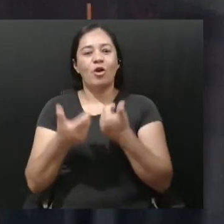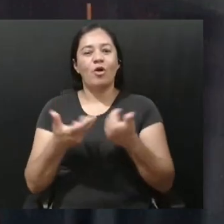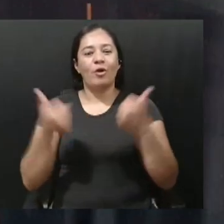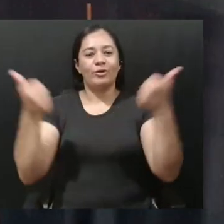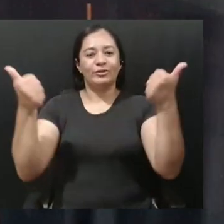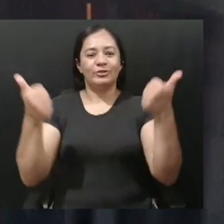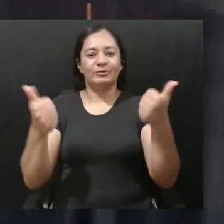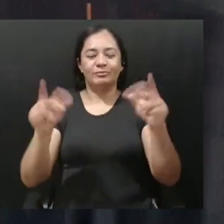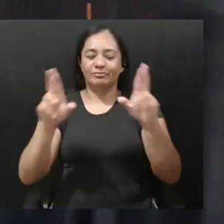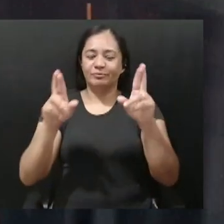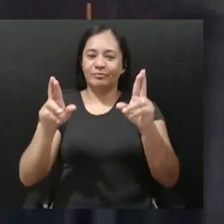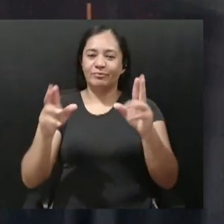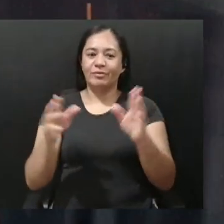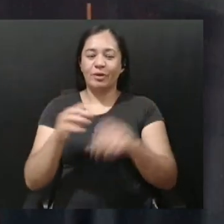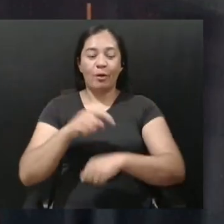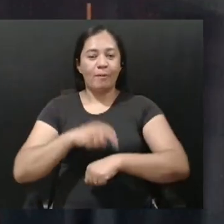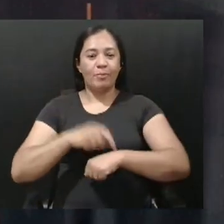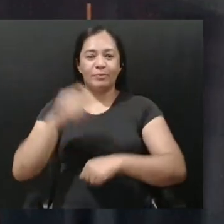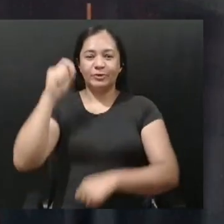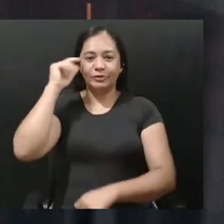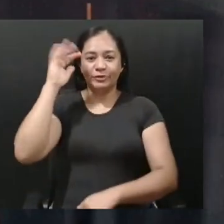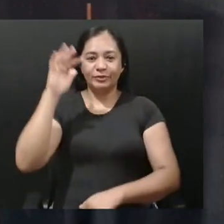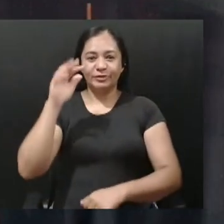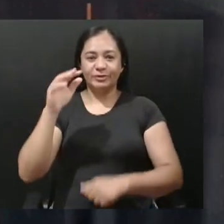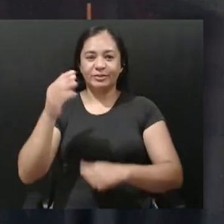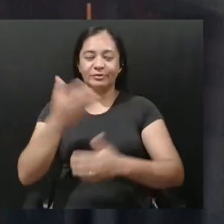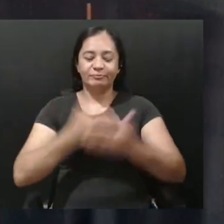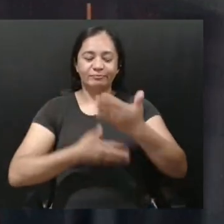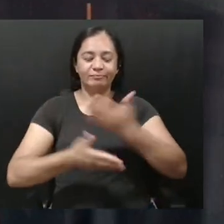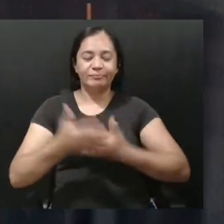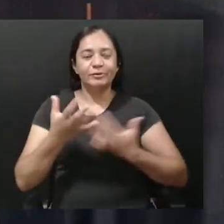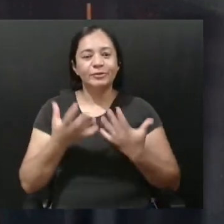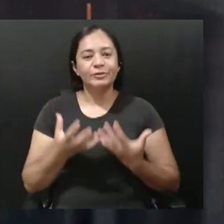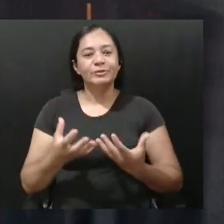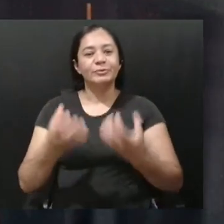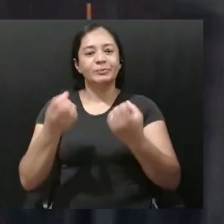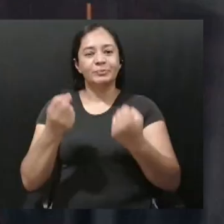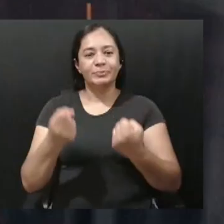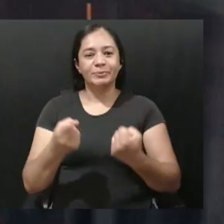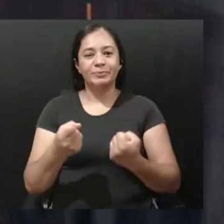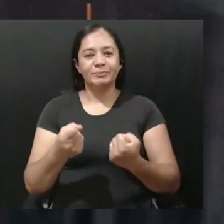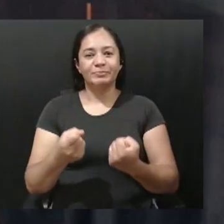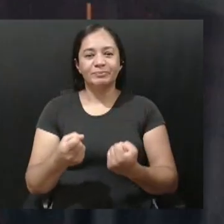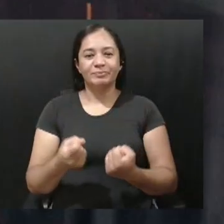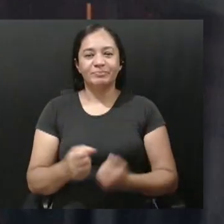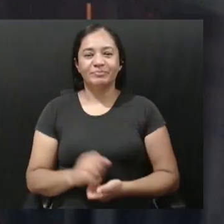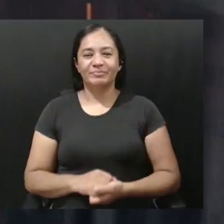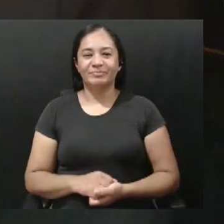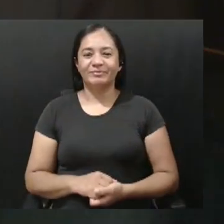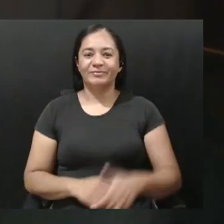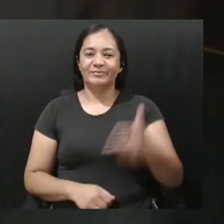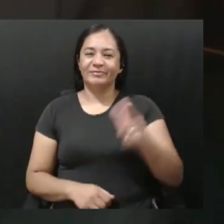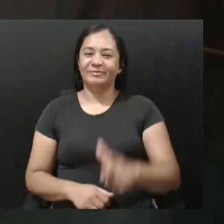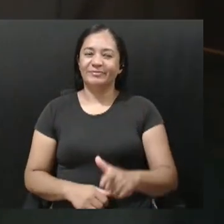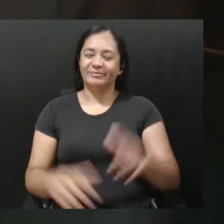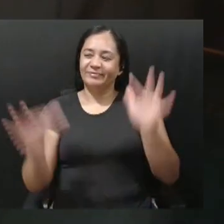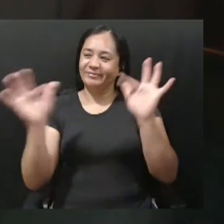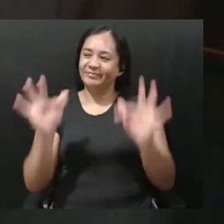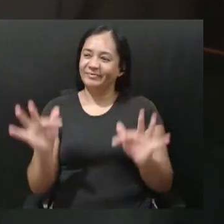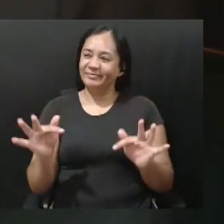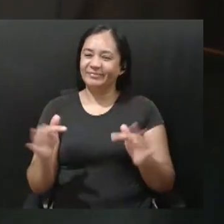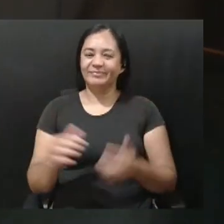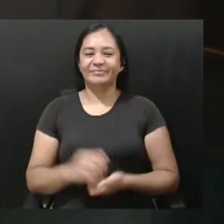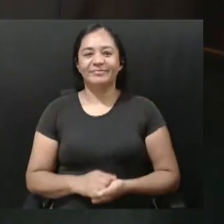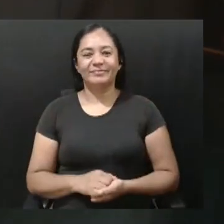de reflexão, de partilha, de acolhimento, né? Então, mais uma vez, muito feliz de estar aqui. A gente que